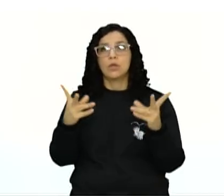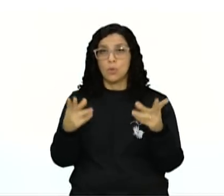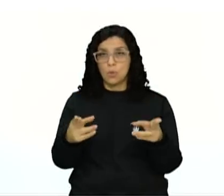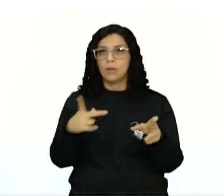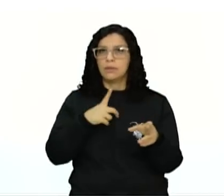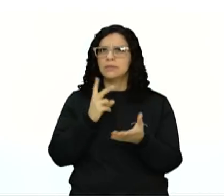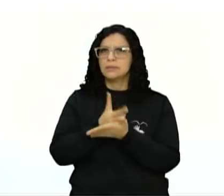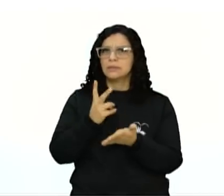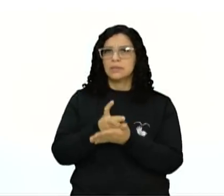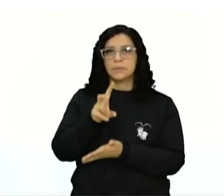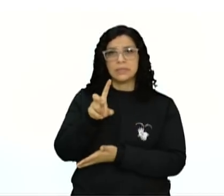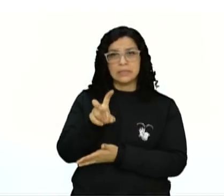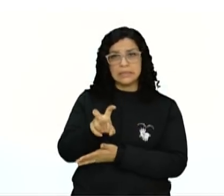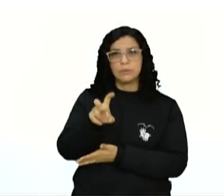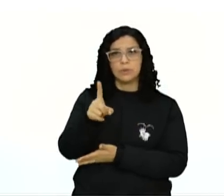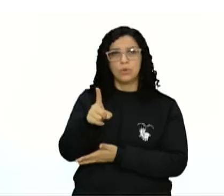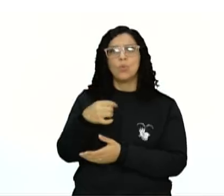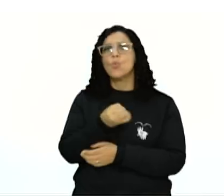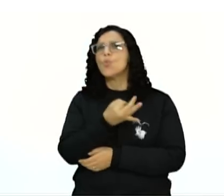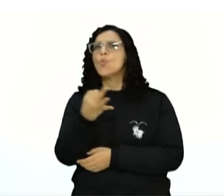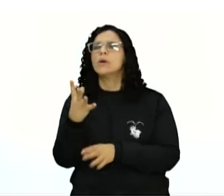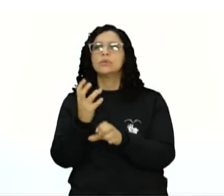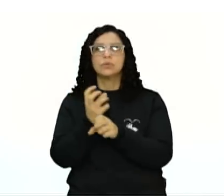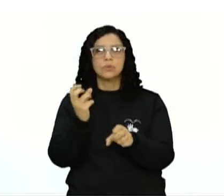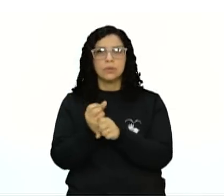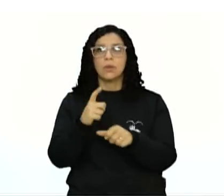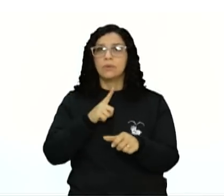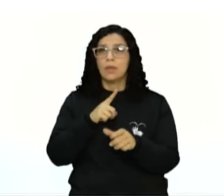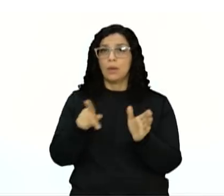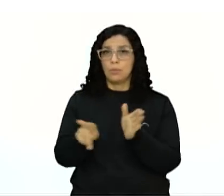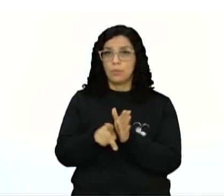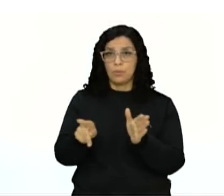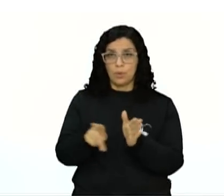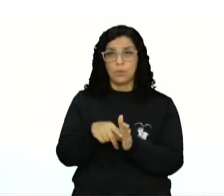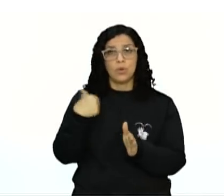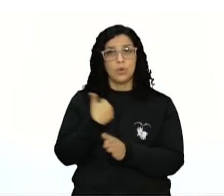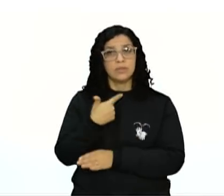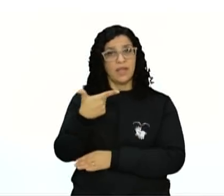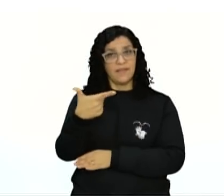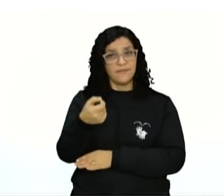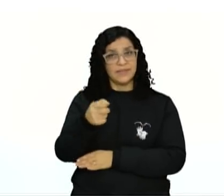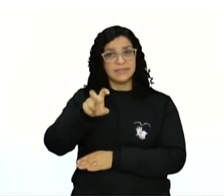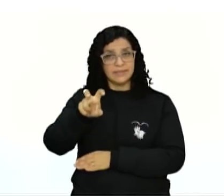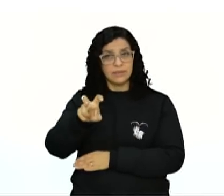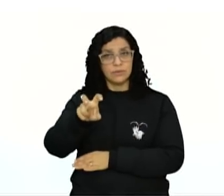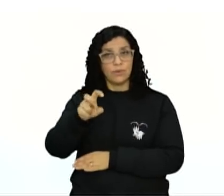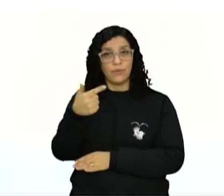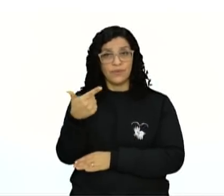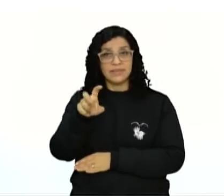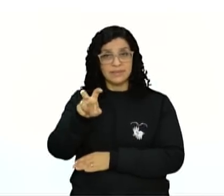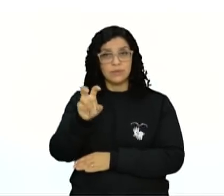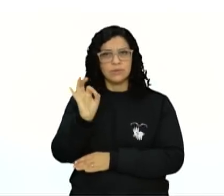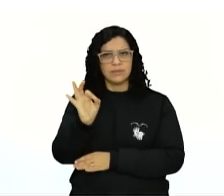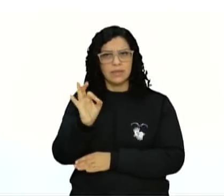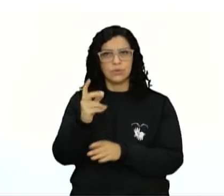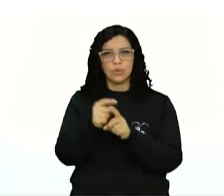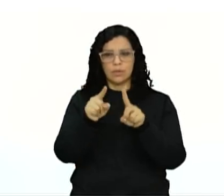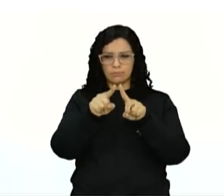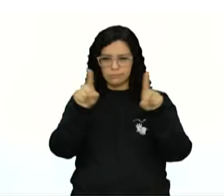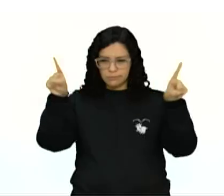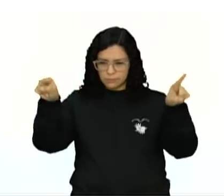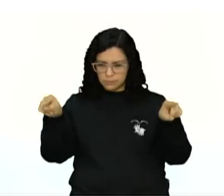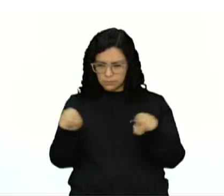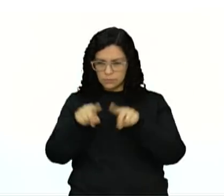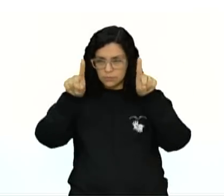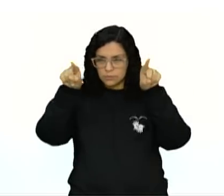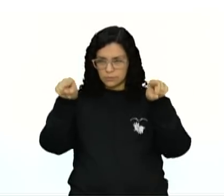deram 51. Quantas somas dessa nós vamos ter? Nós vamos ter 25 somas, certo? Porque são 25 pares de